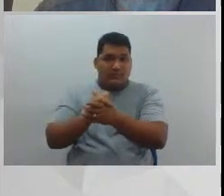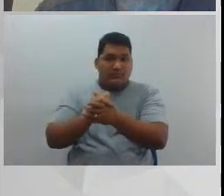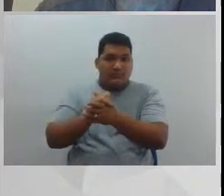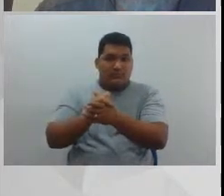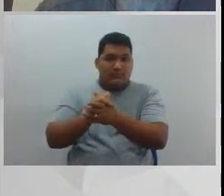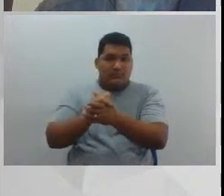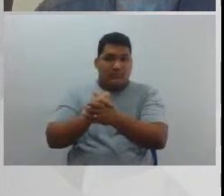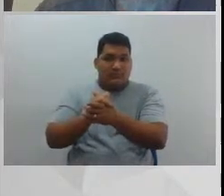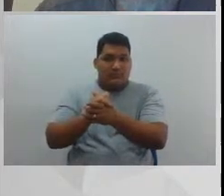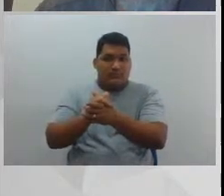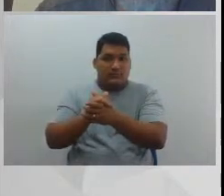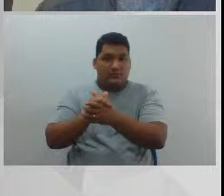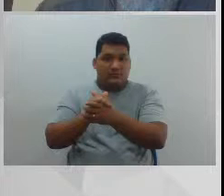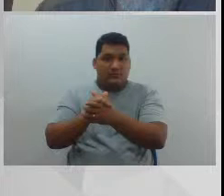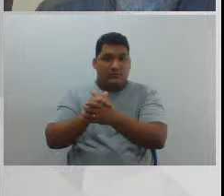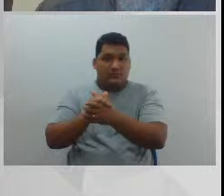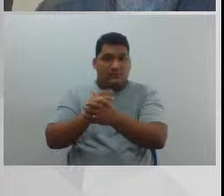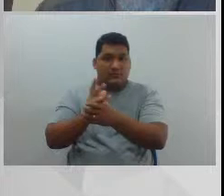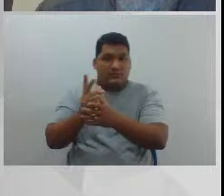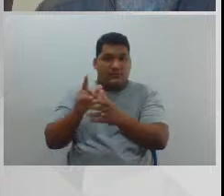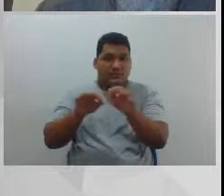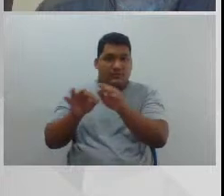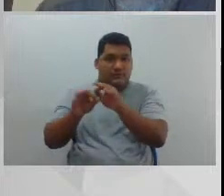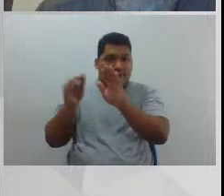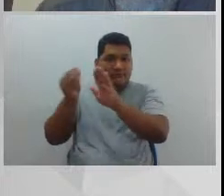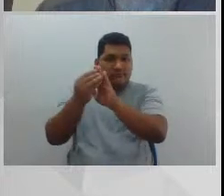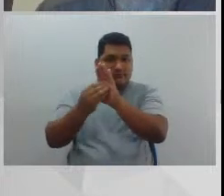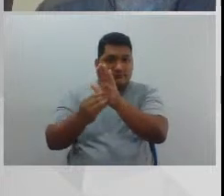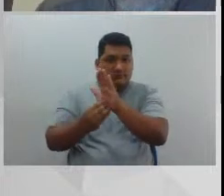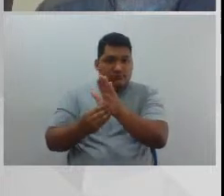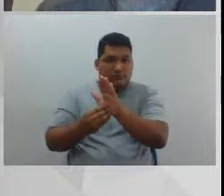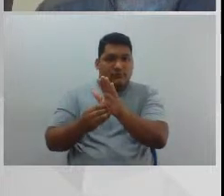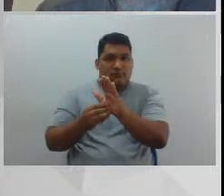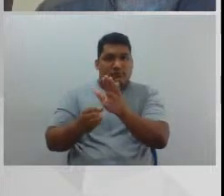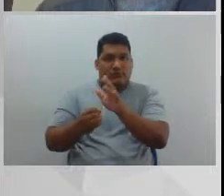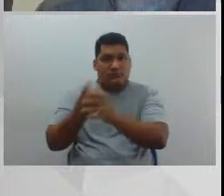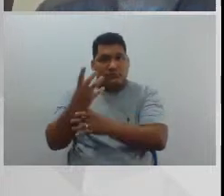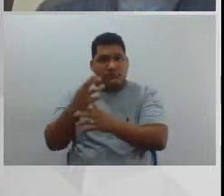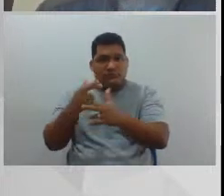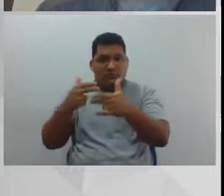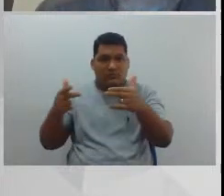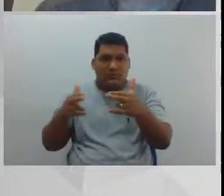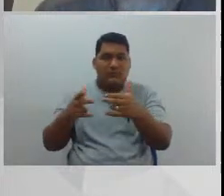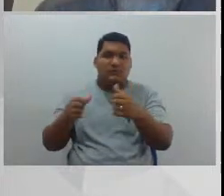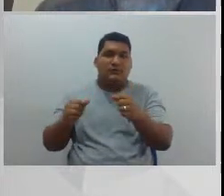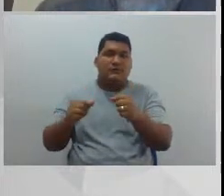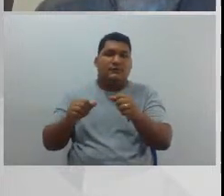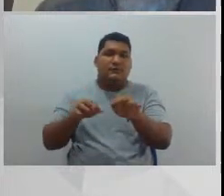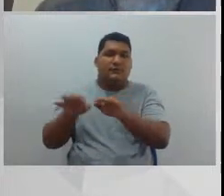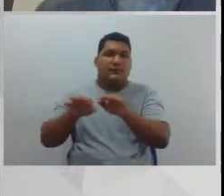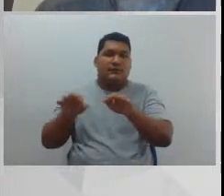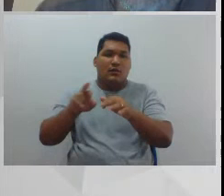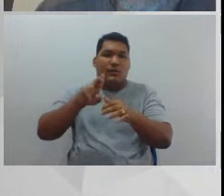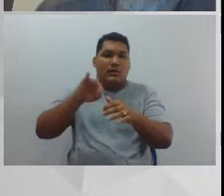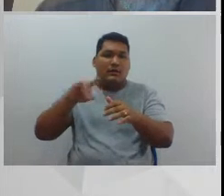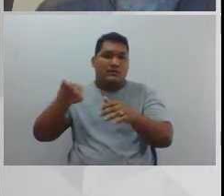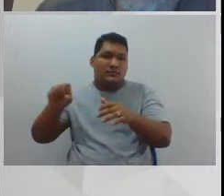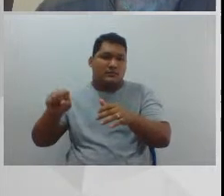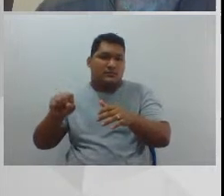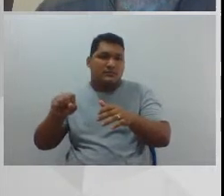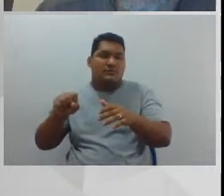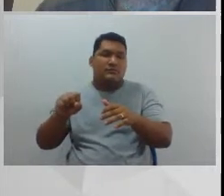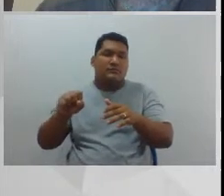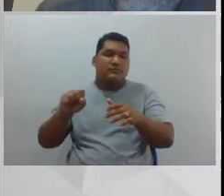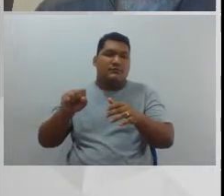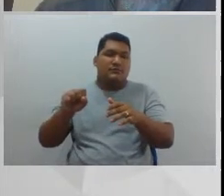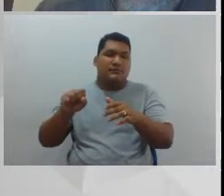da codificação que existe nos genes, que gera uma rede de proteínas, né, que forma as células nervosas,